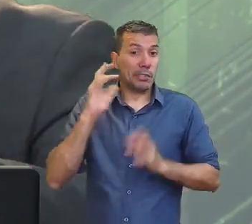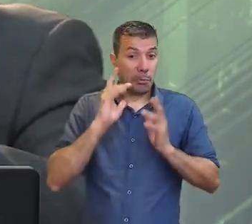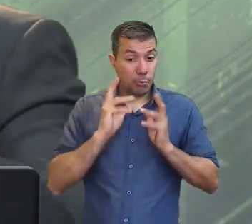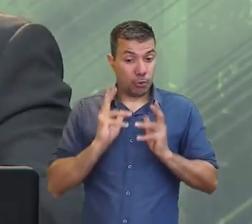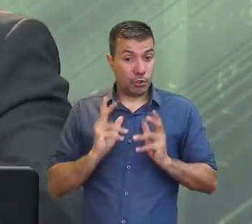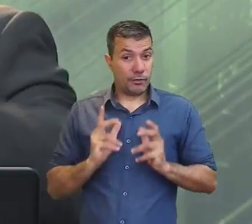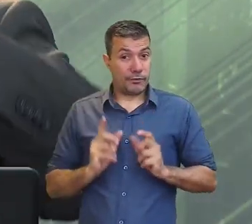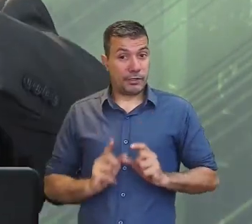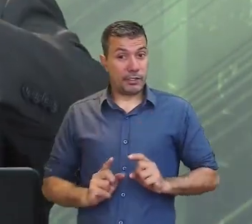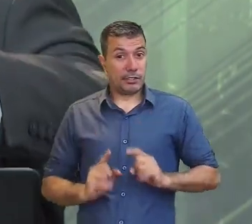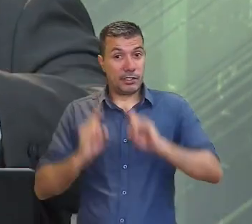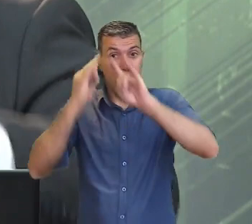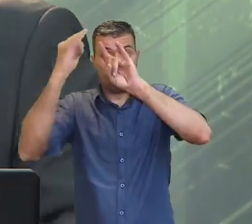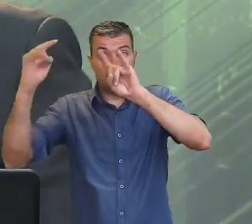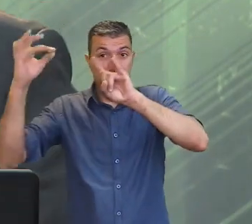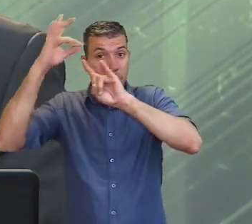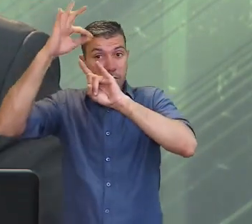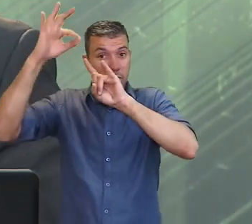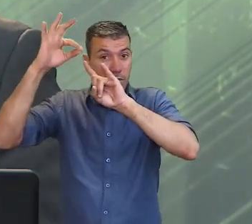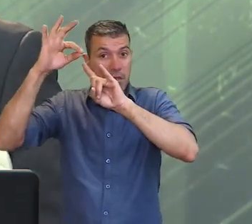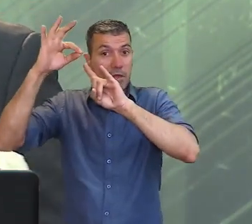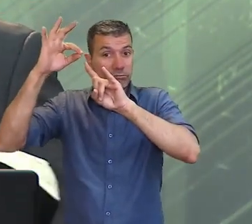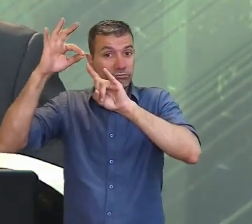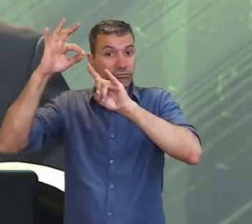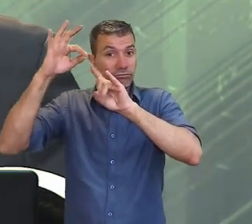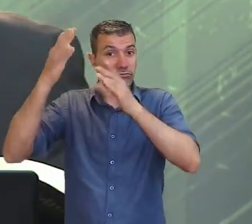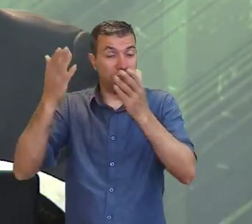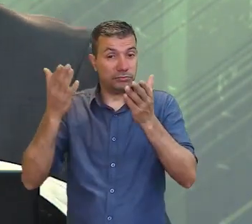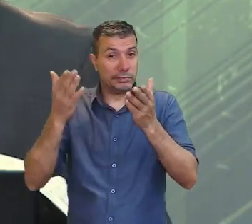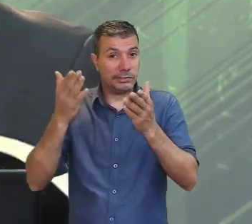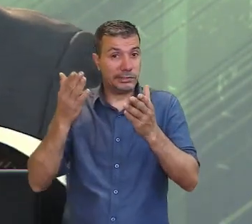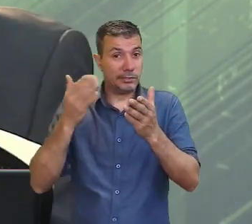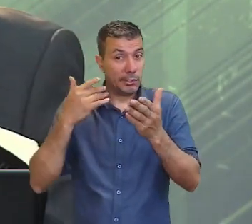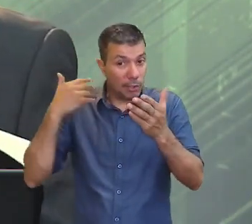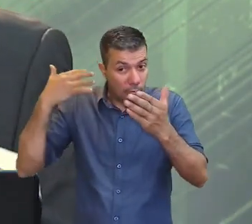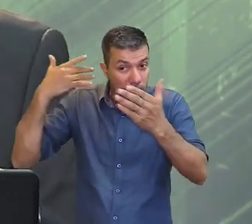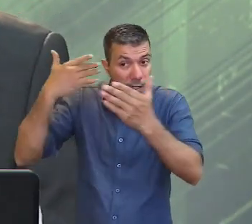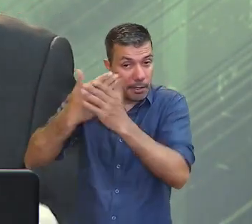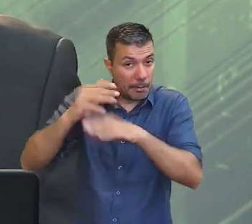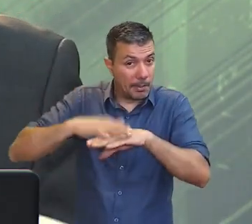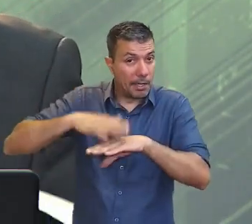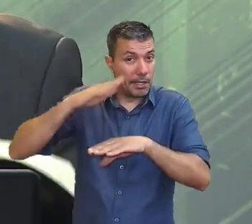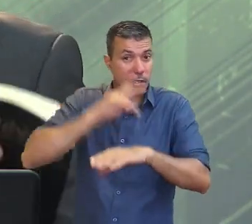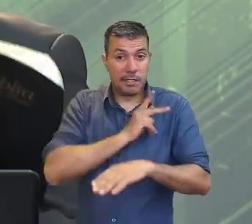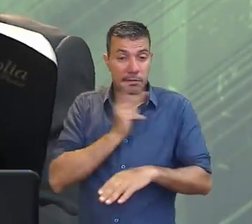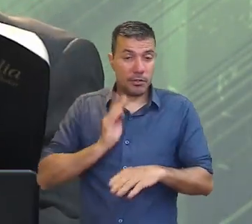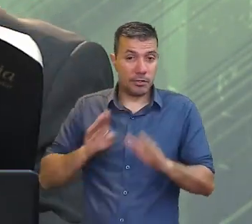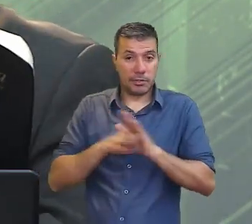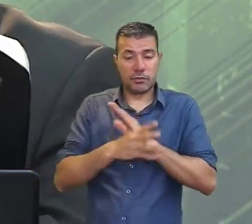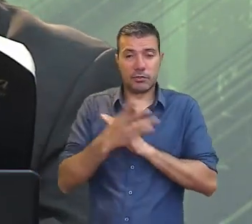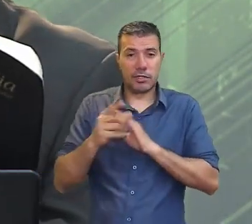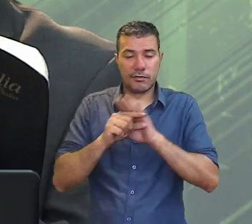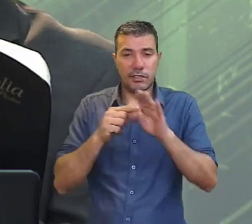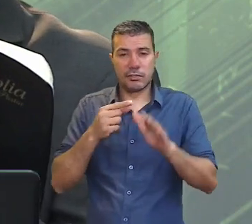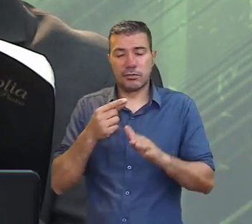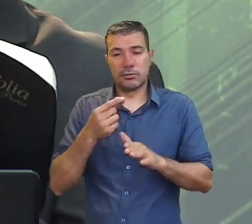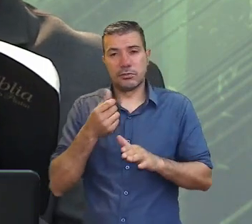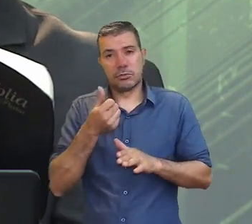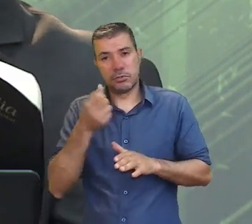purificação desse santuário, esse tema do santuário, nós podemos avançar um pouco mais. Hebreus 4, 15 e 16 diz